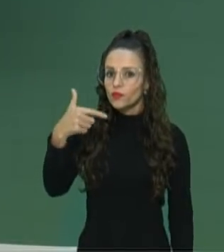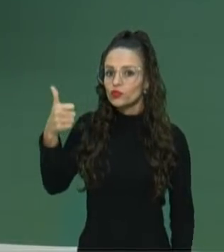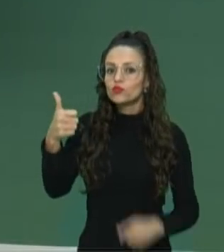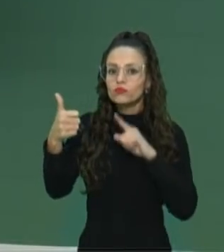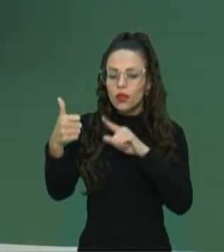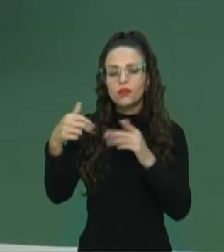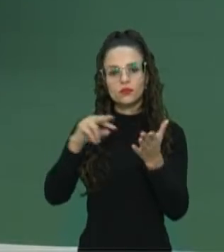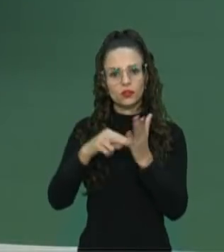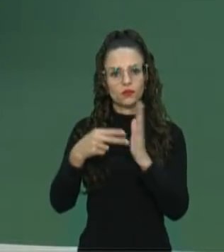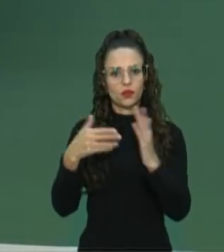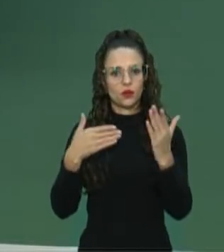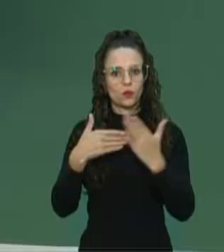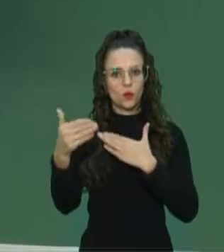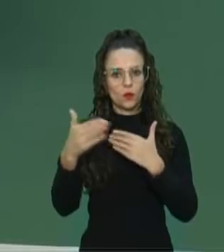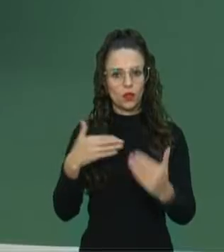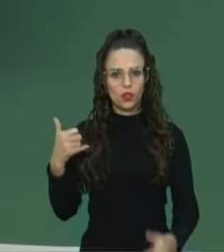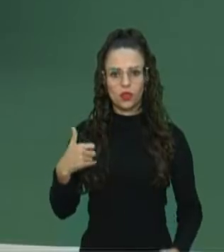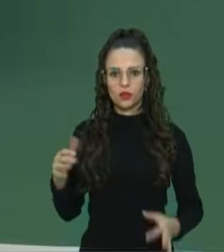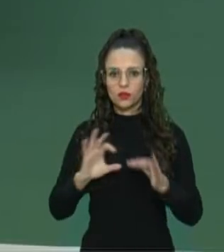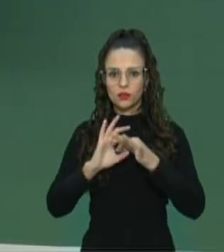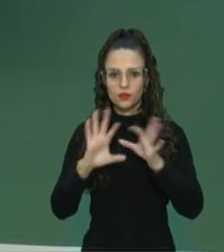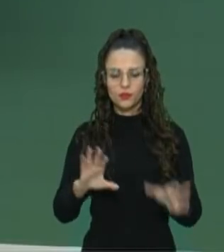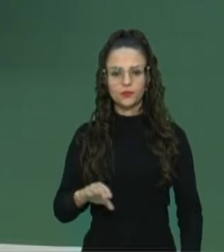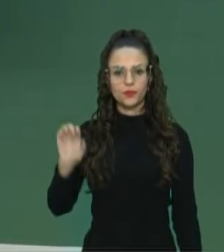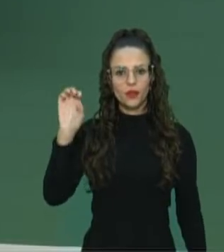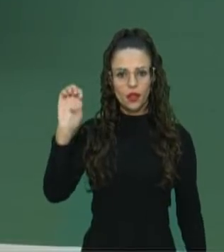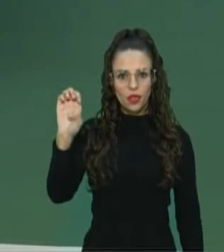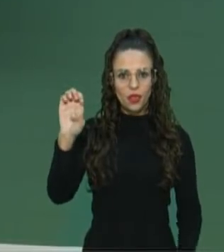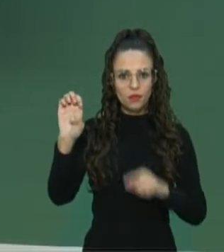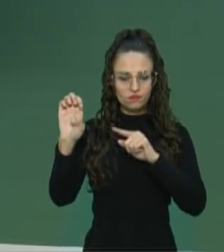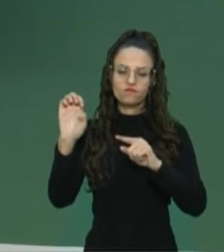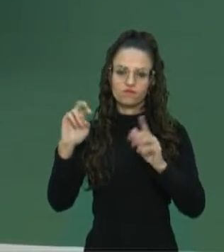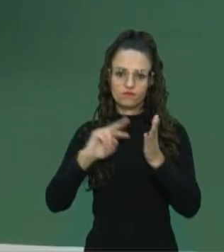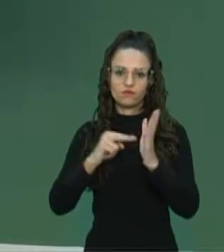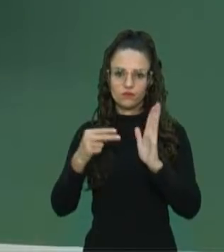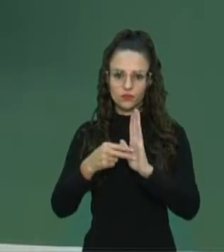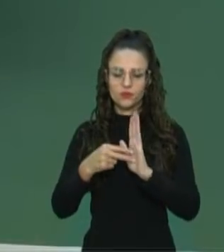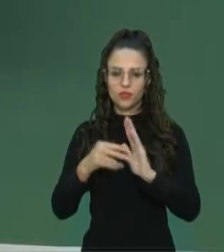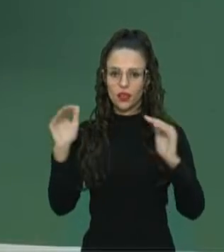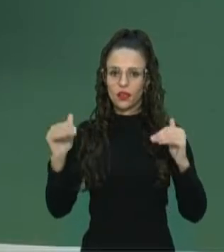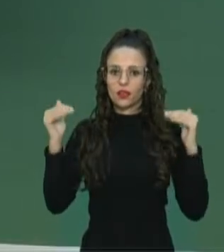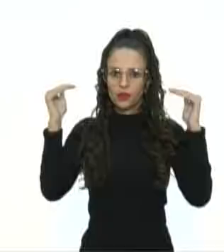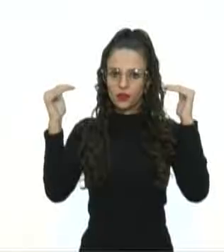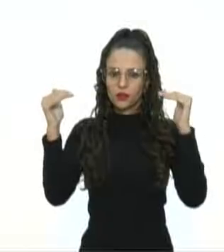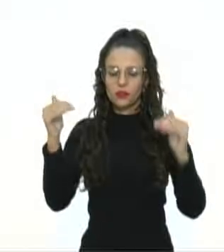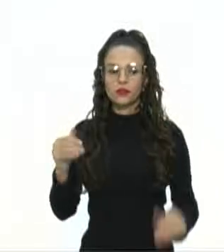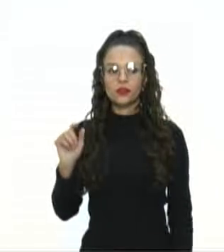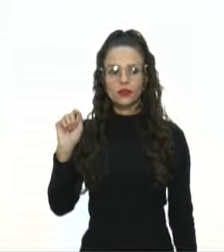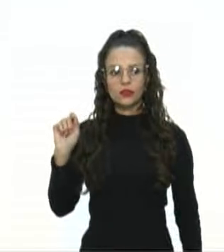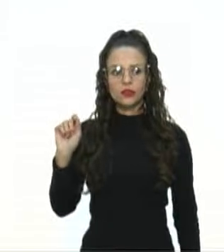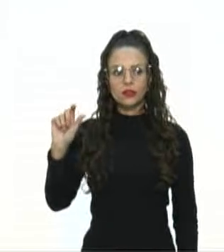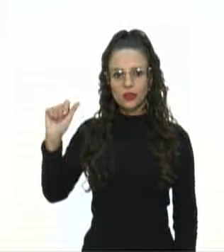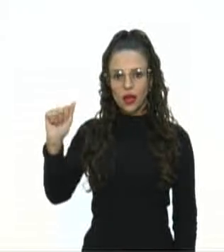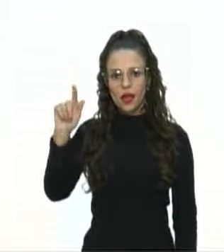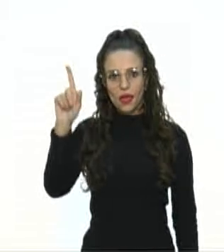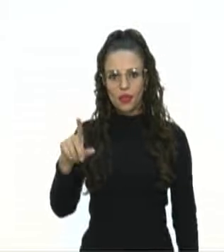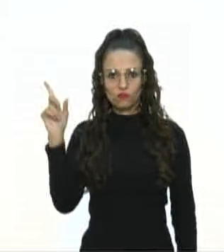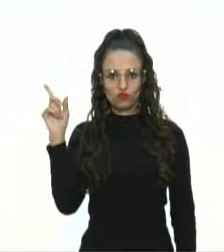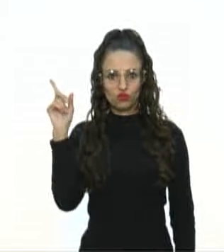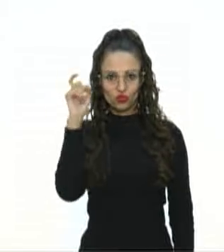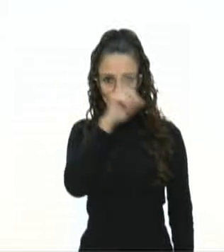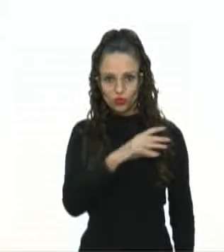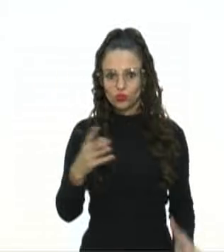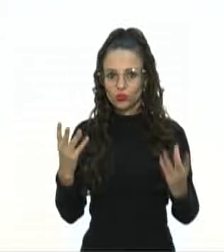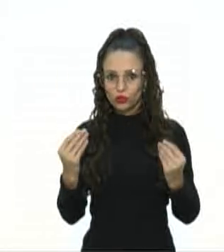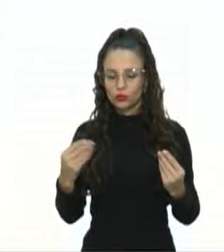qualquer idade, então é idade livre. O E de elite e o A muito difícil. Então foi um mapa utilizado tanto